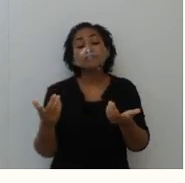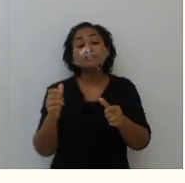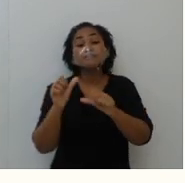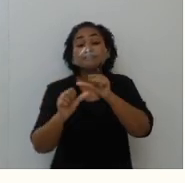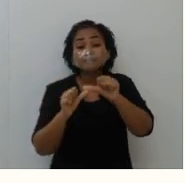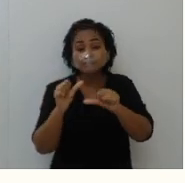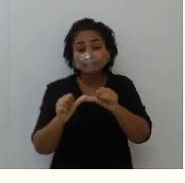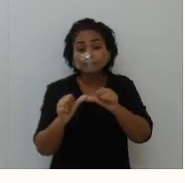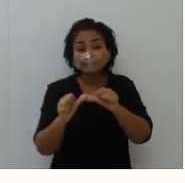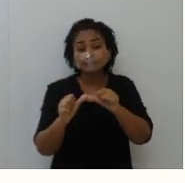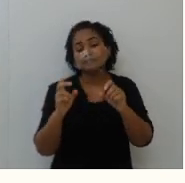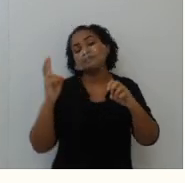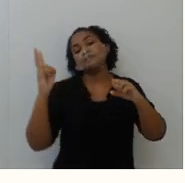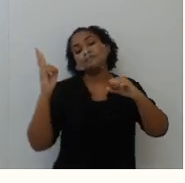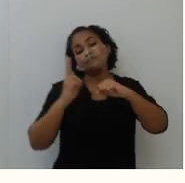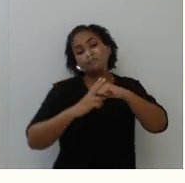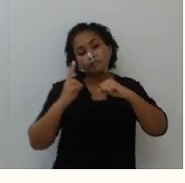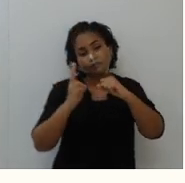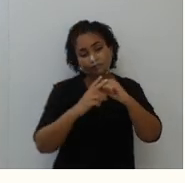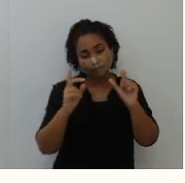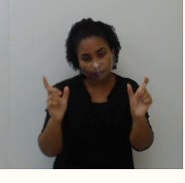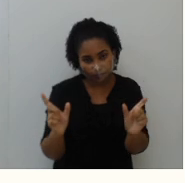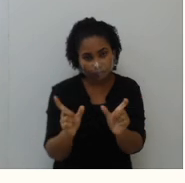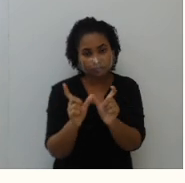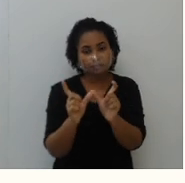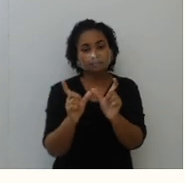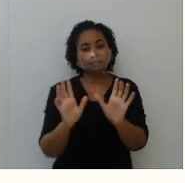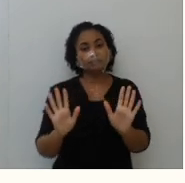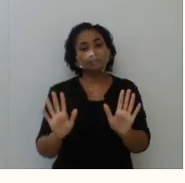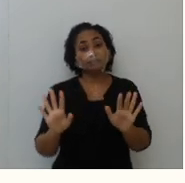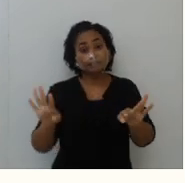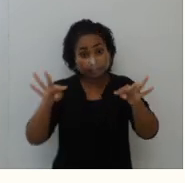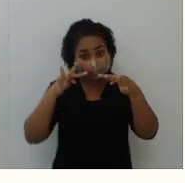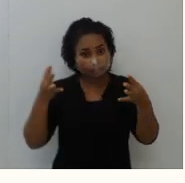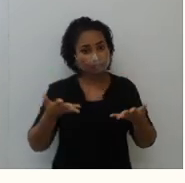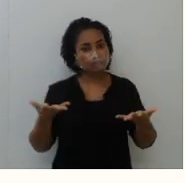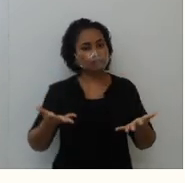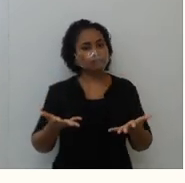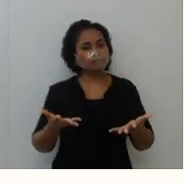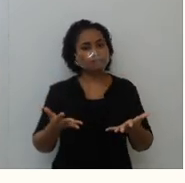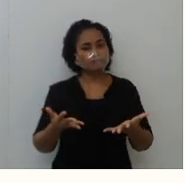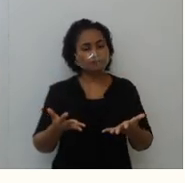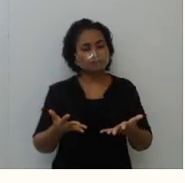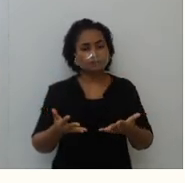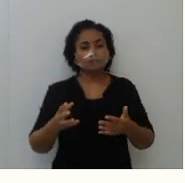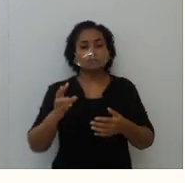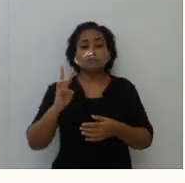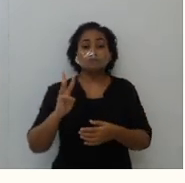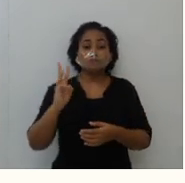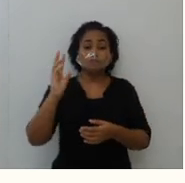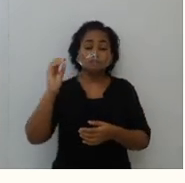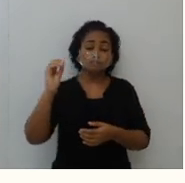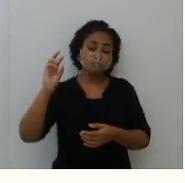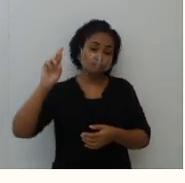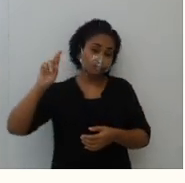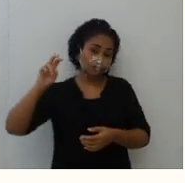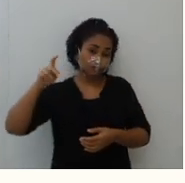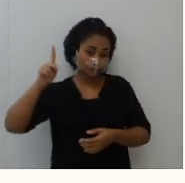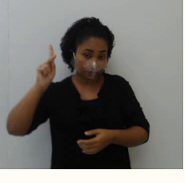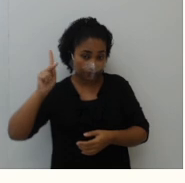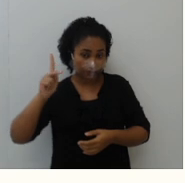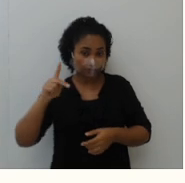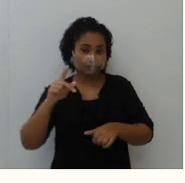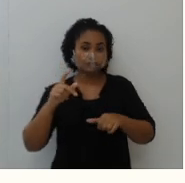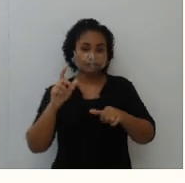verbo auxiliar. Assim como na negativa também. Prestem atenção aí. O work vai ficar igual para todo mundo. O que vai variar